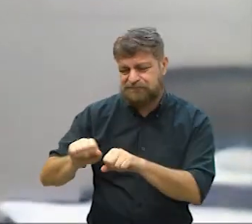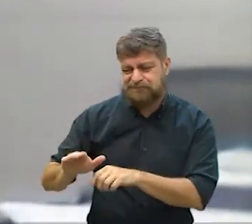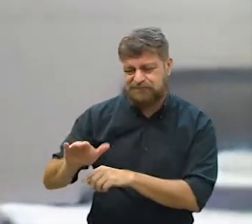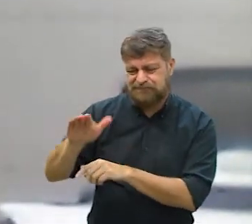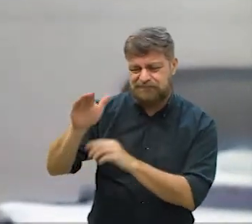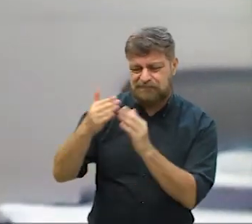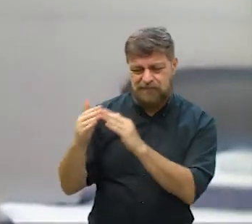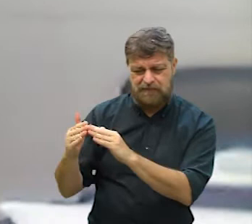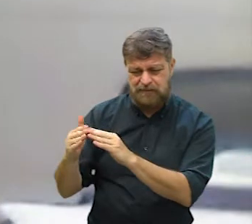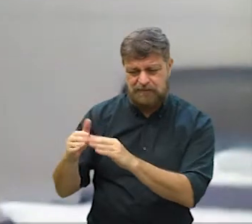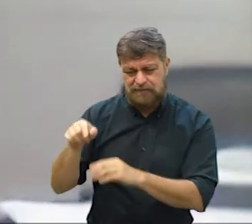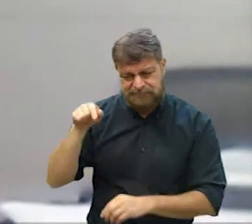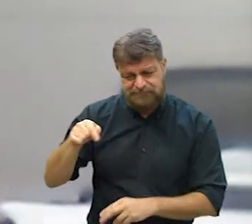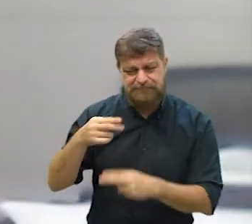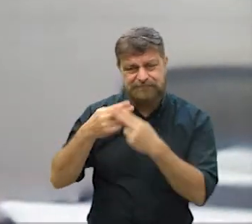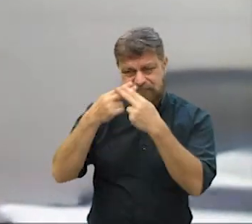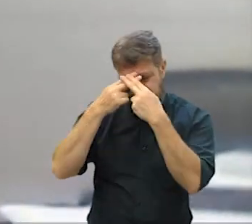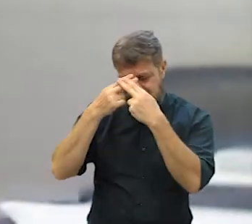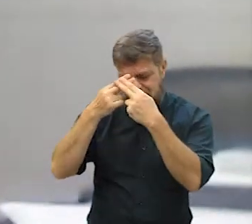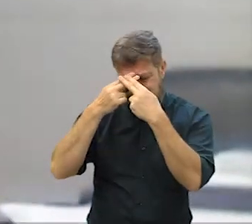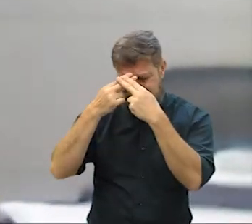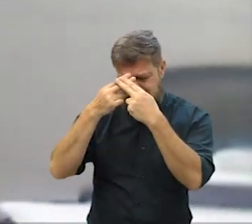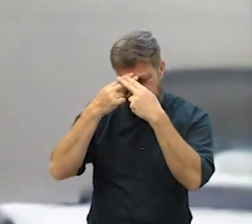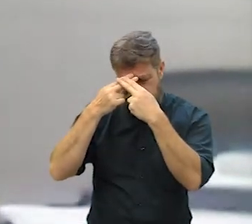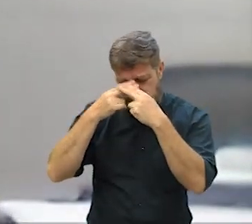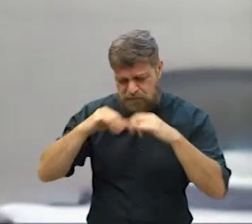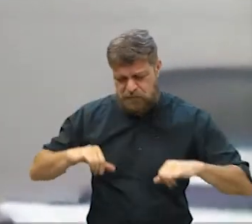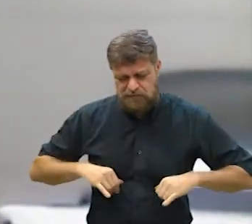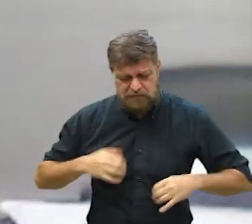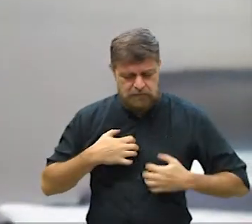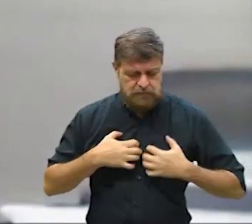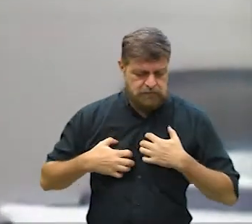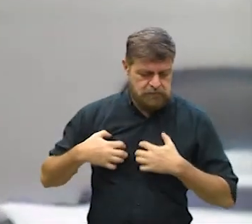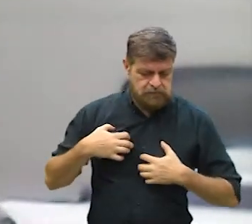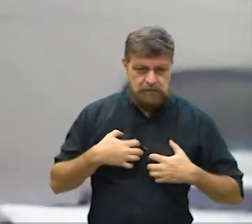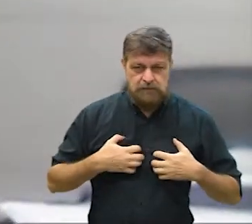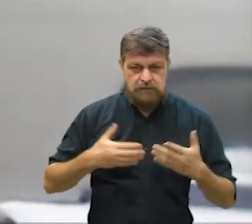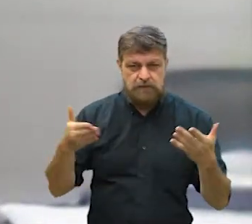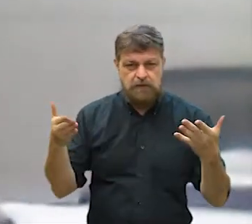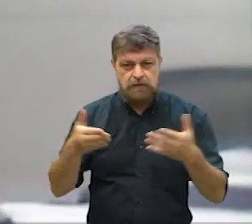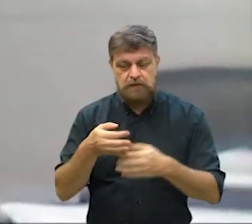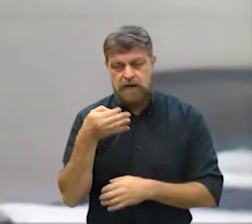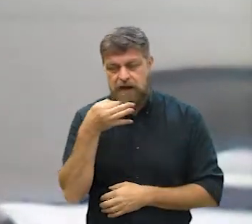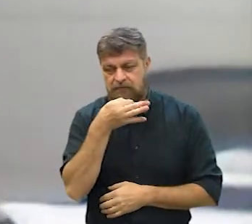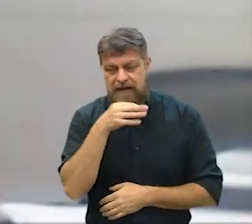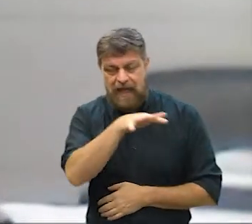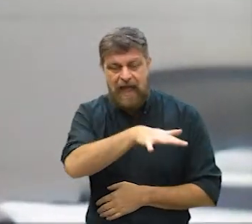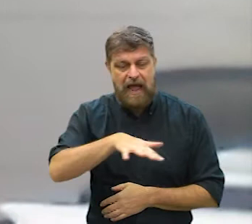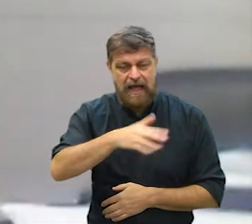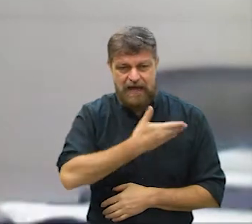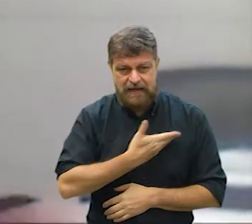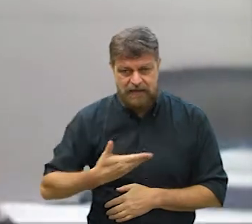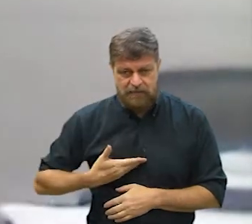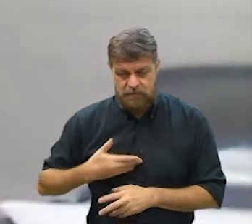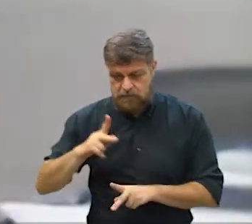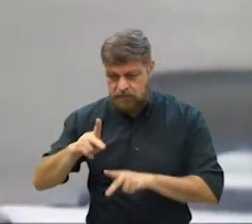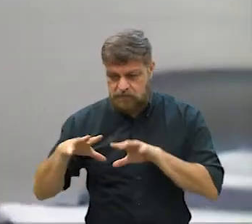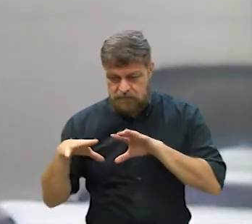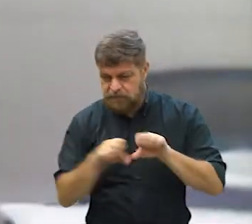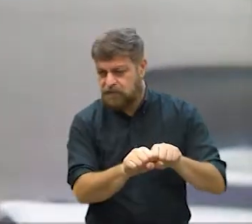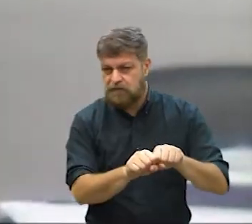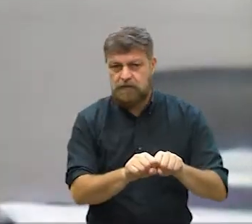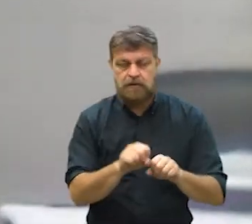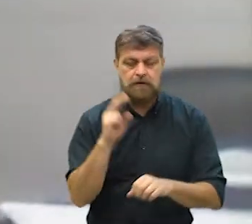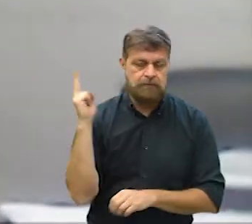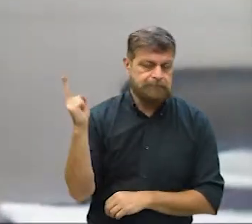porque ela é traumática, né? E hoje, esse negócio de falar a área pública é do povo, não